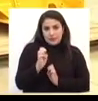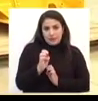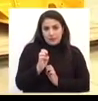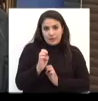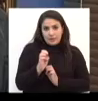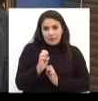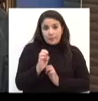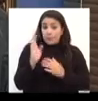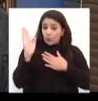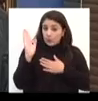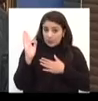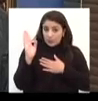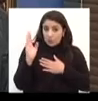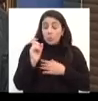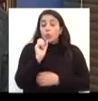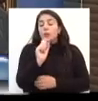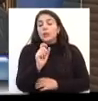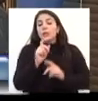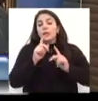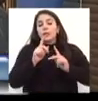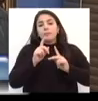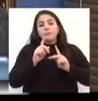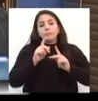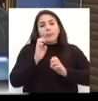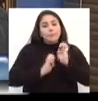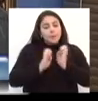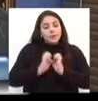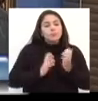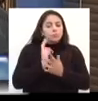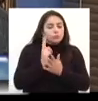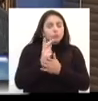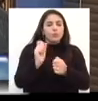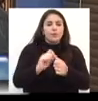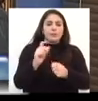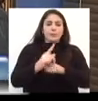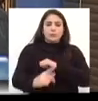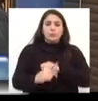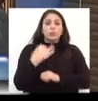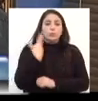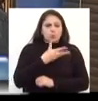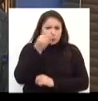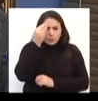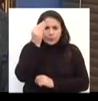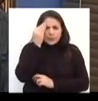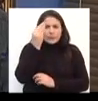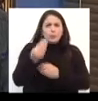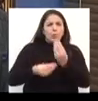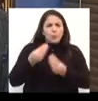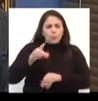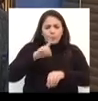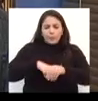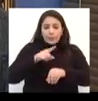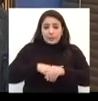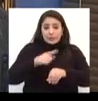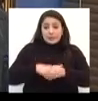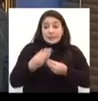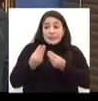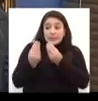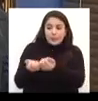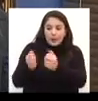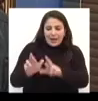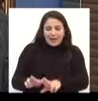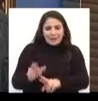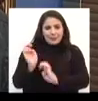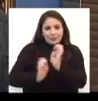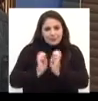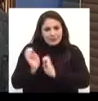empresa vai continuar fazendo em Passo Fundo. Porque entendemos que houve uma ocasião, quando se concedeu esses